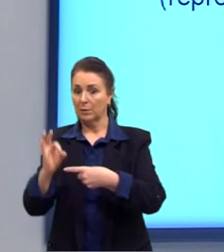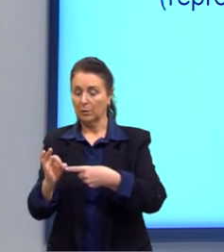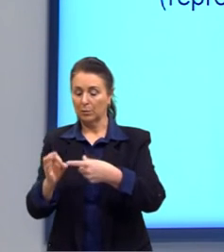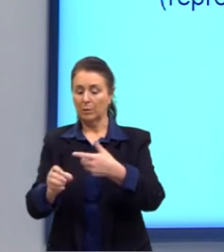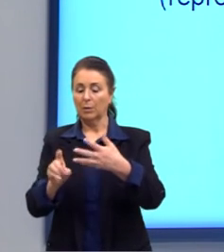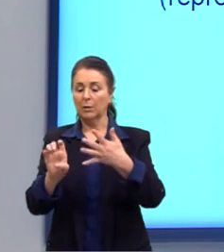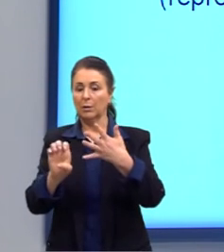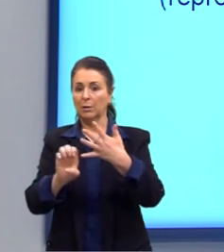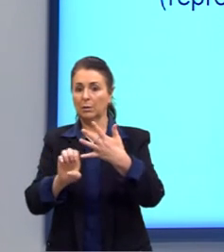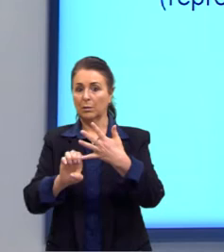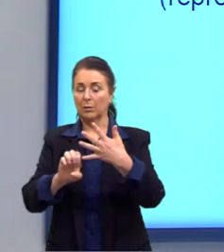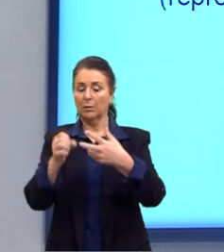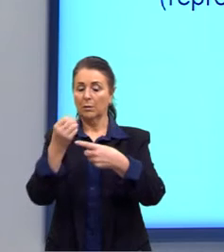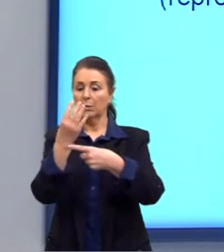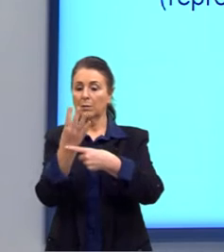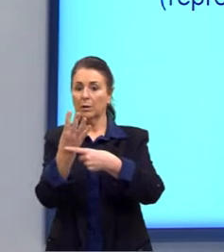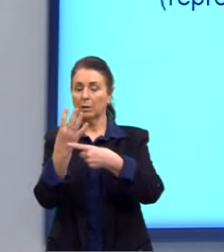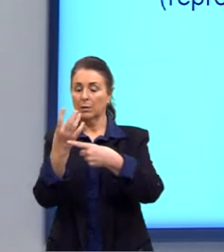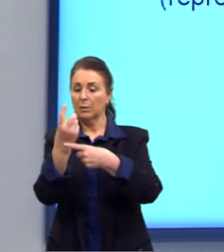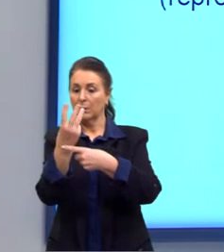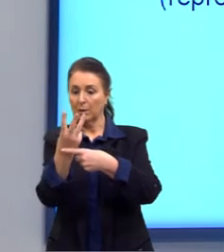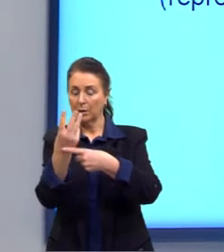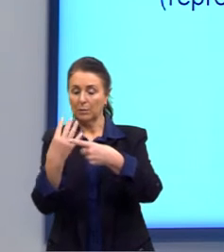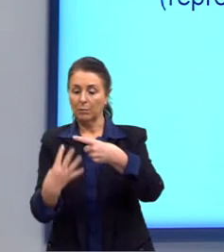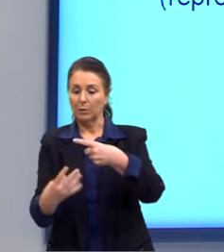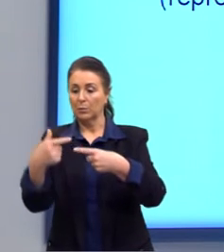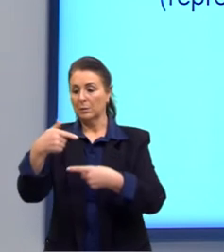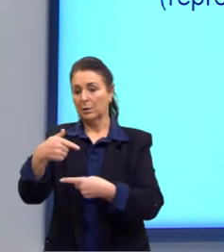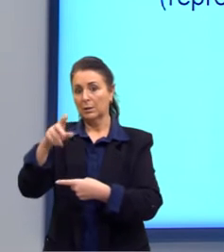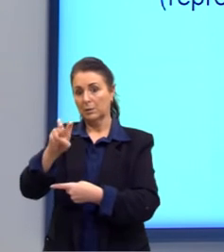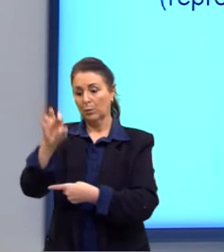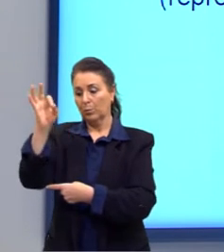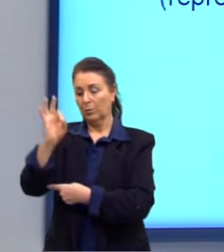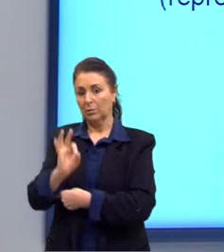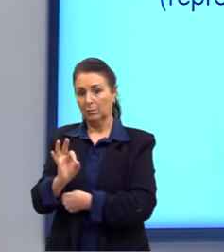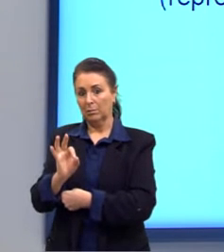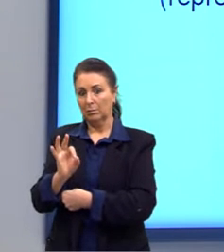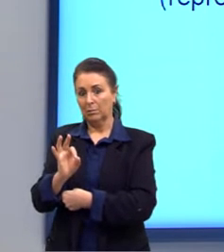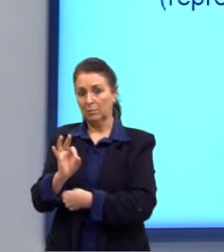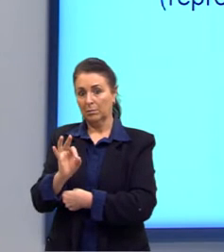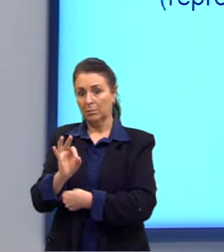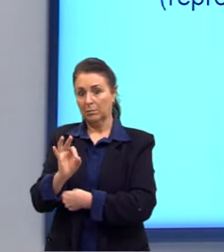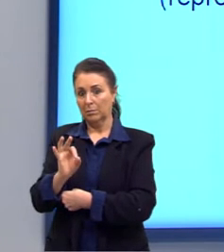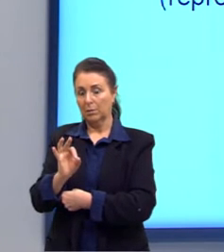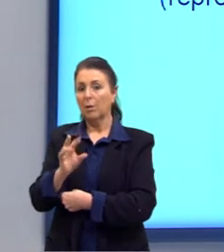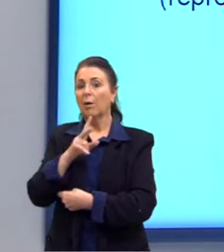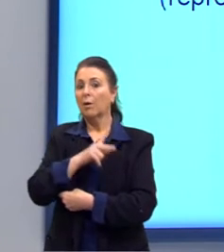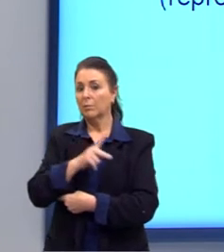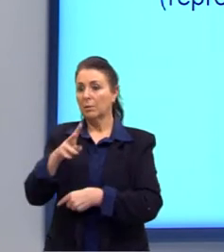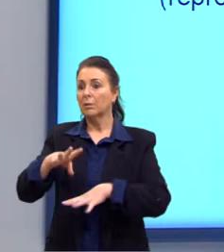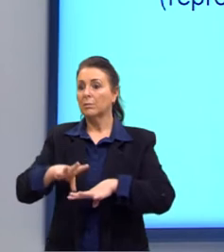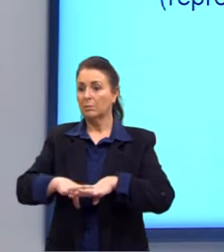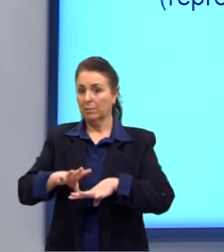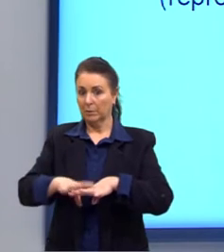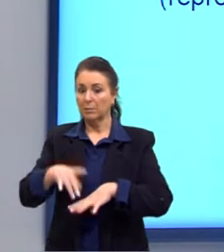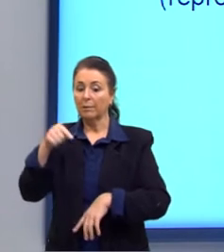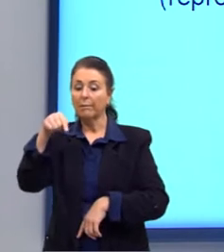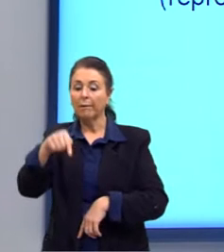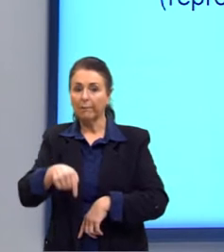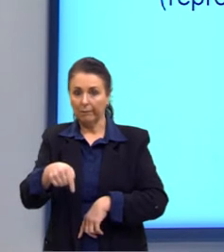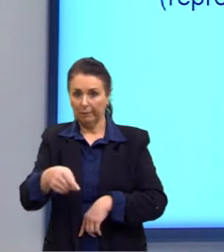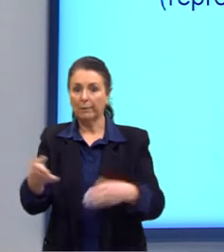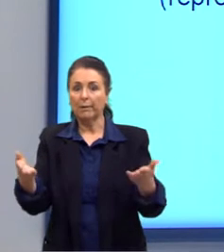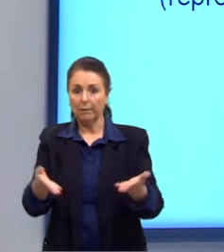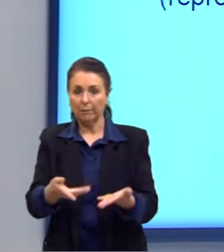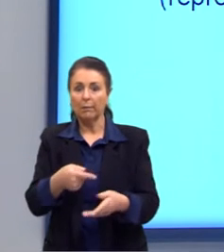e letra e três quatro que é 75 por cento gente por sorte a professora de matemática tá aqui no estúdio